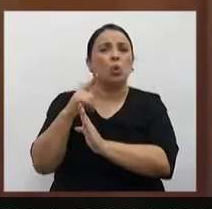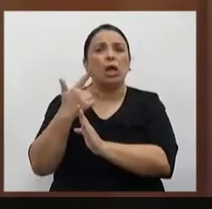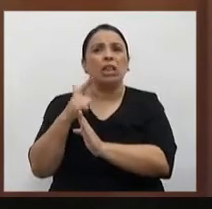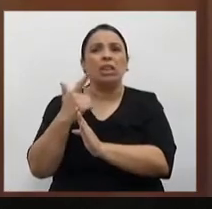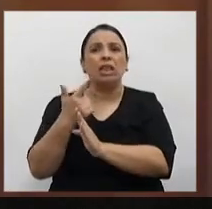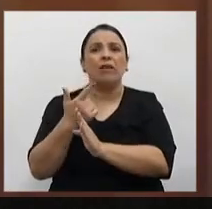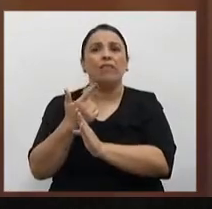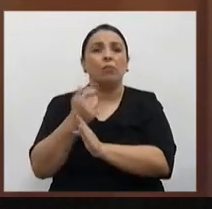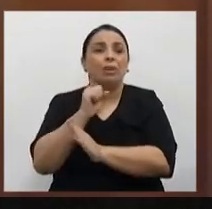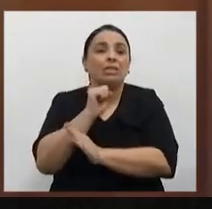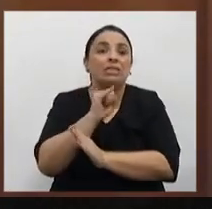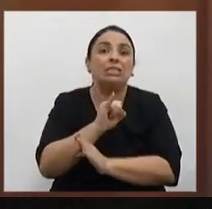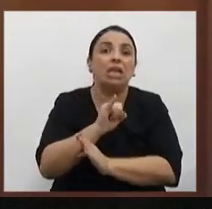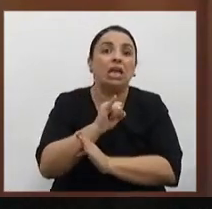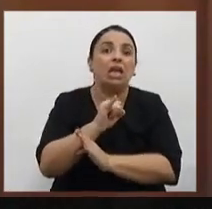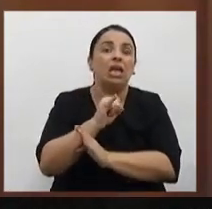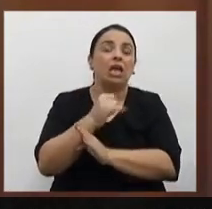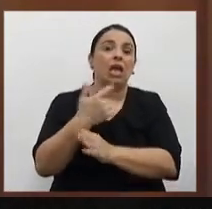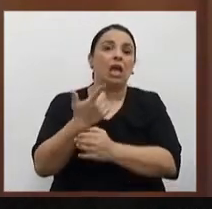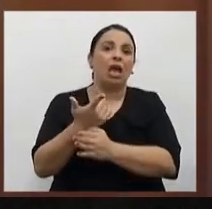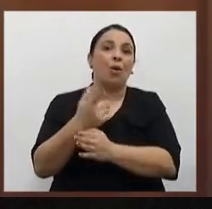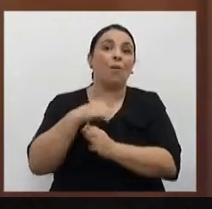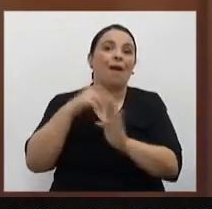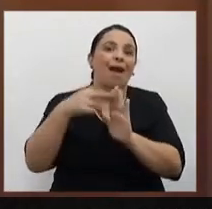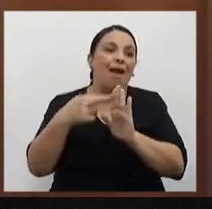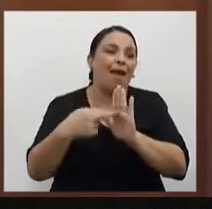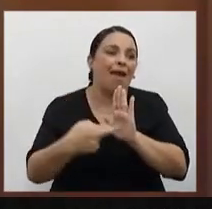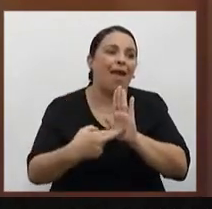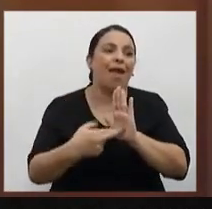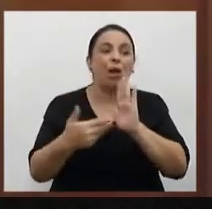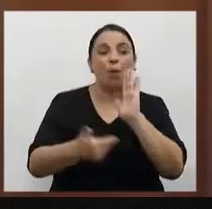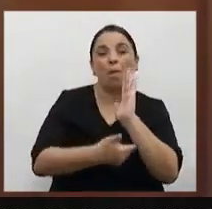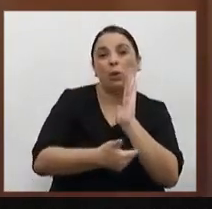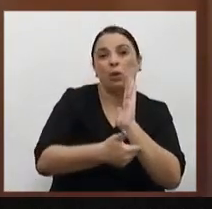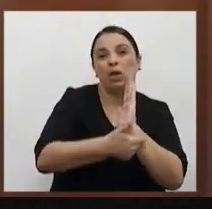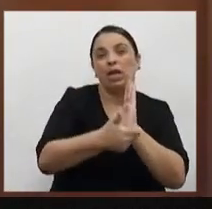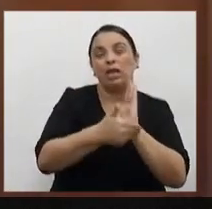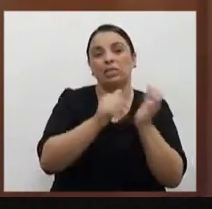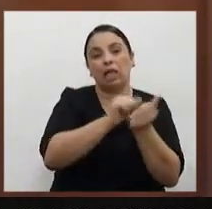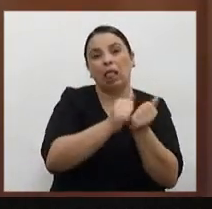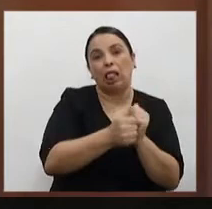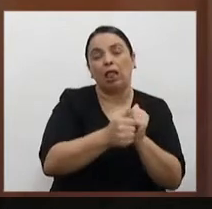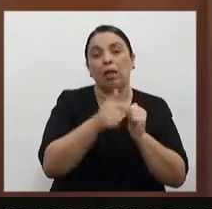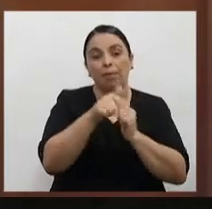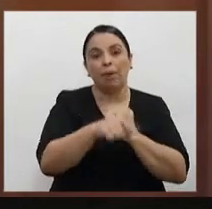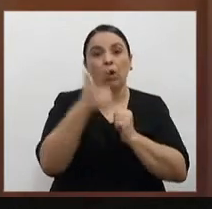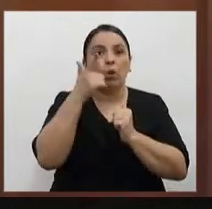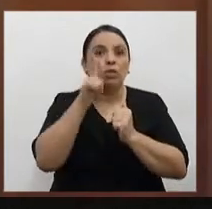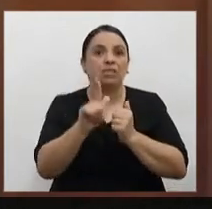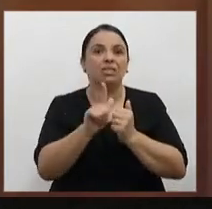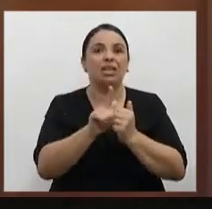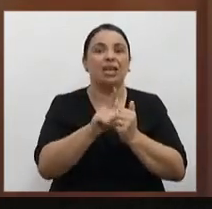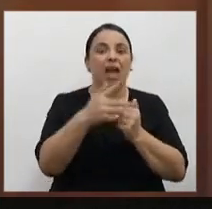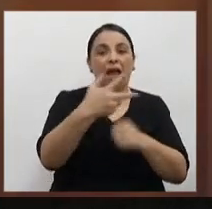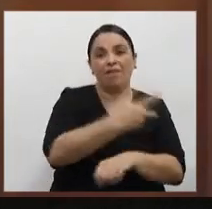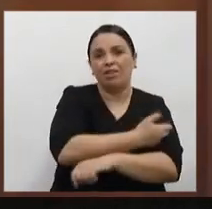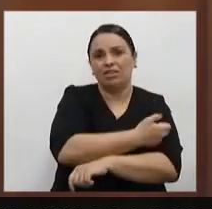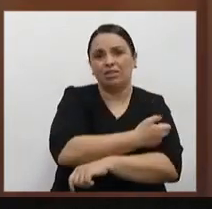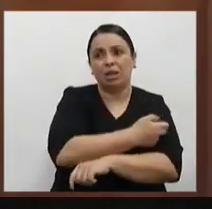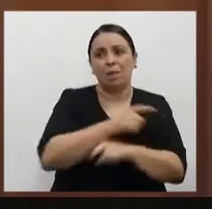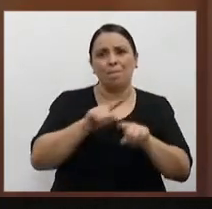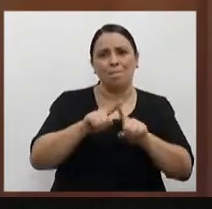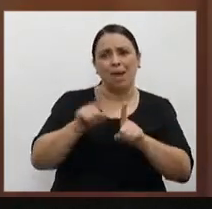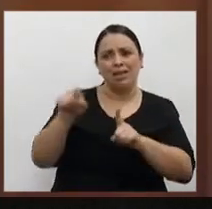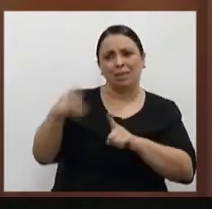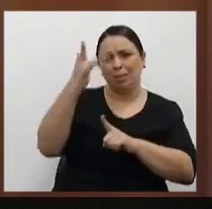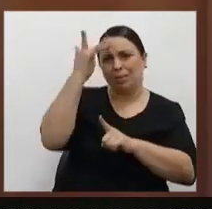para receber a vacina. E logo na pessoa que tem mais vulnerabilidade há um condicionamento para receber